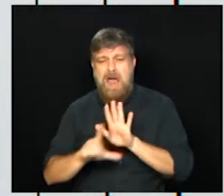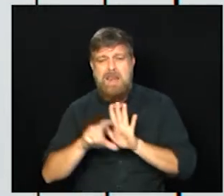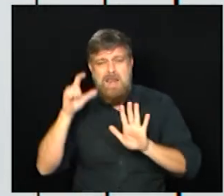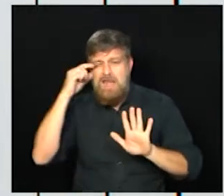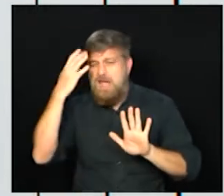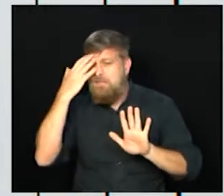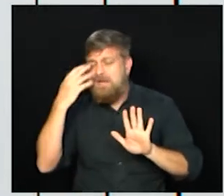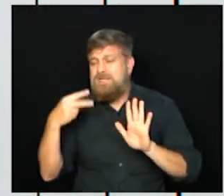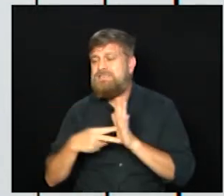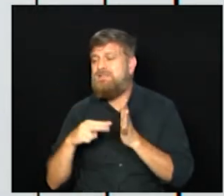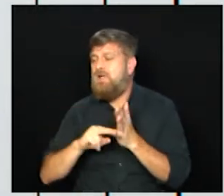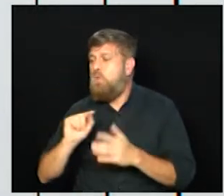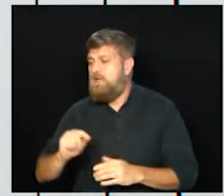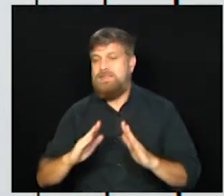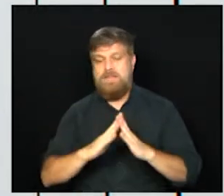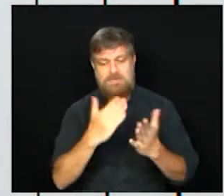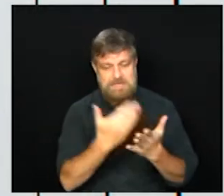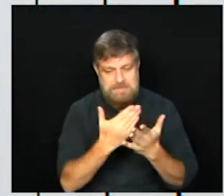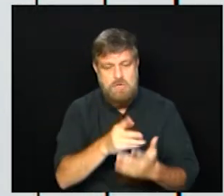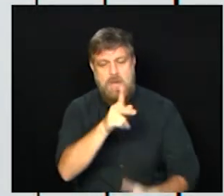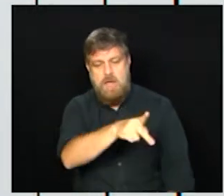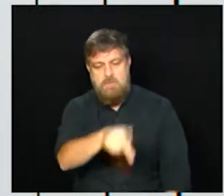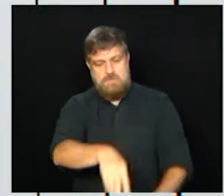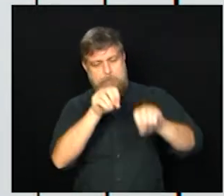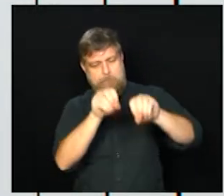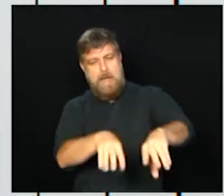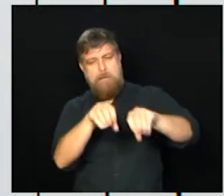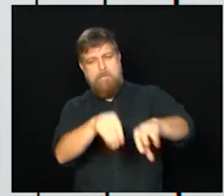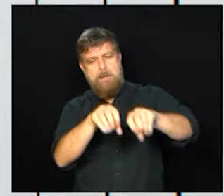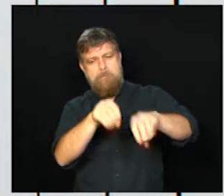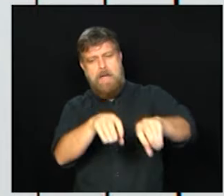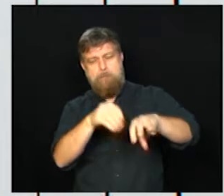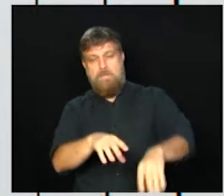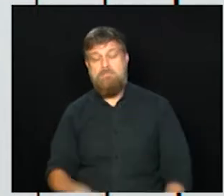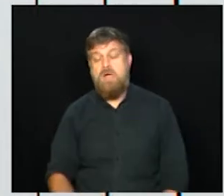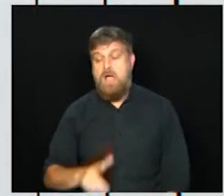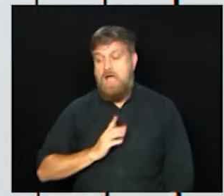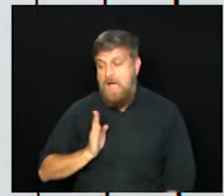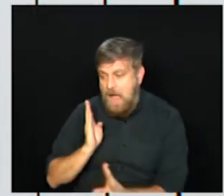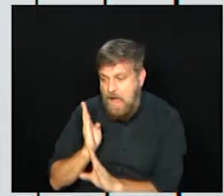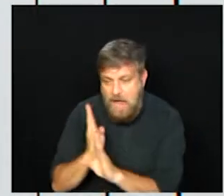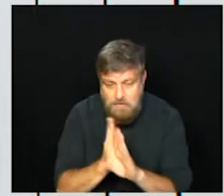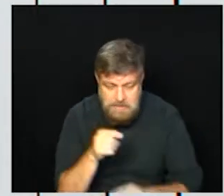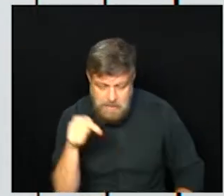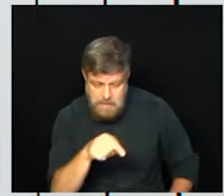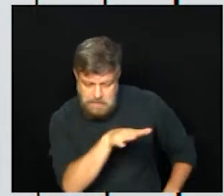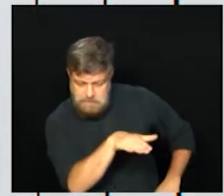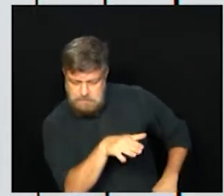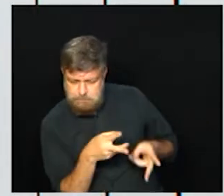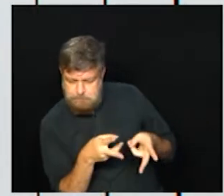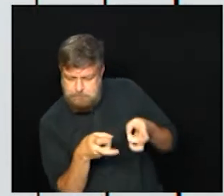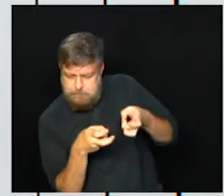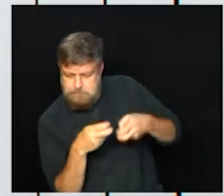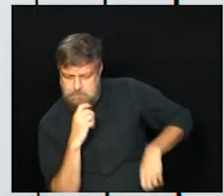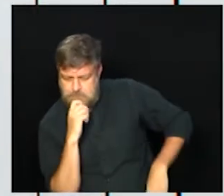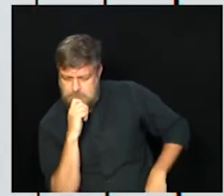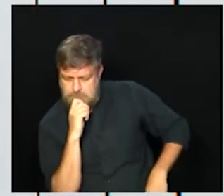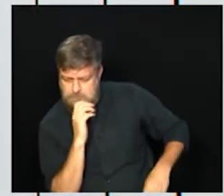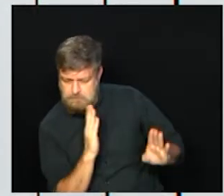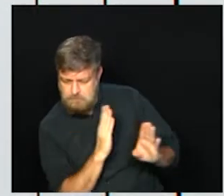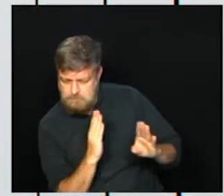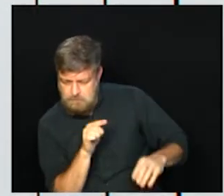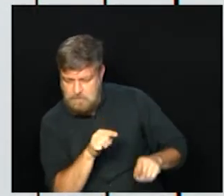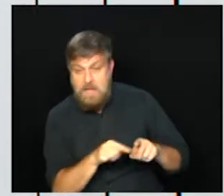nas escolas, Sim. para que os professores consigam identificar naquela criança, né, que está nesse ciclo